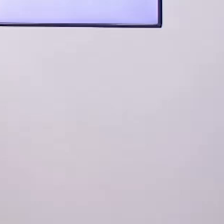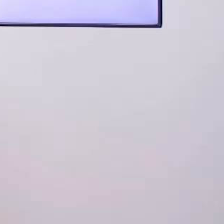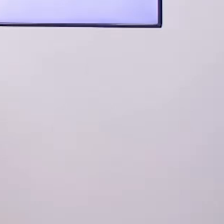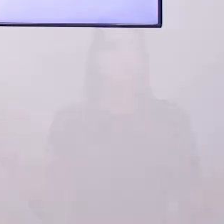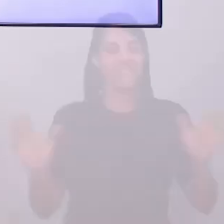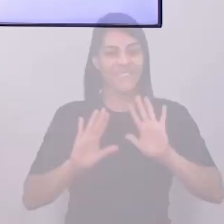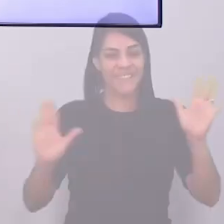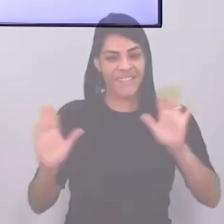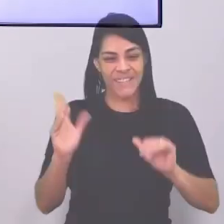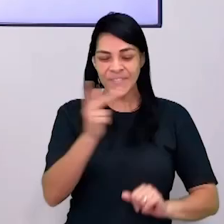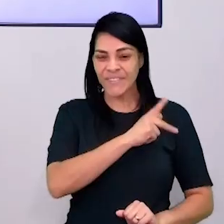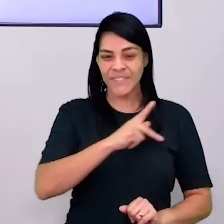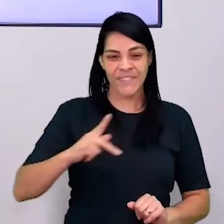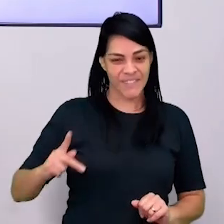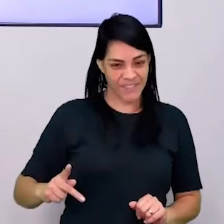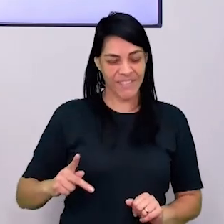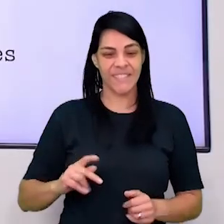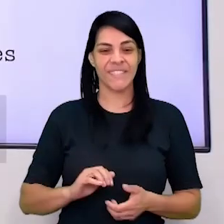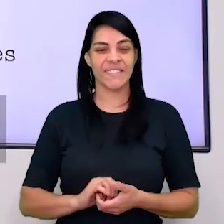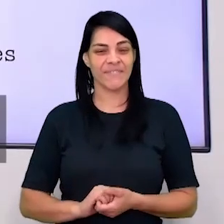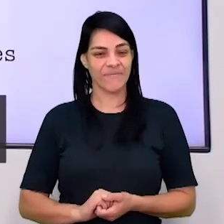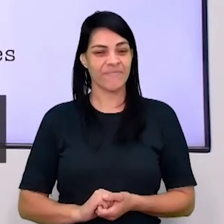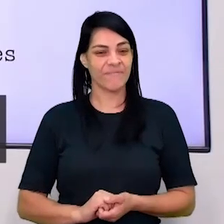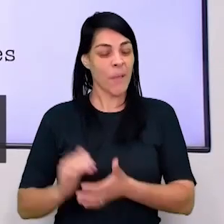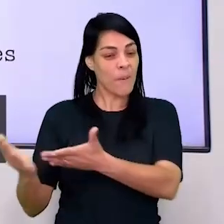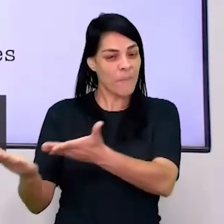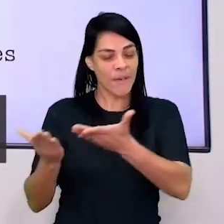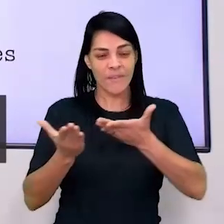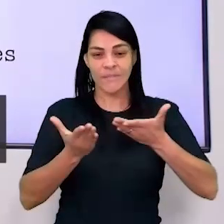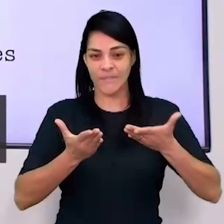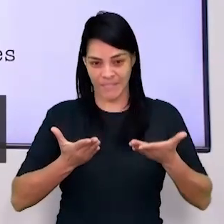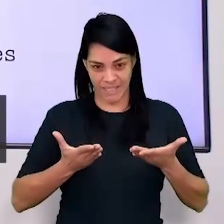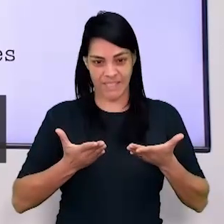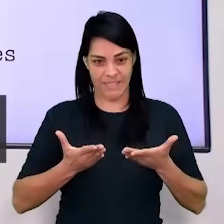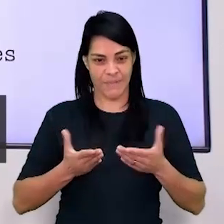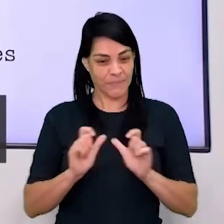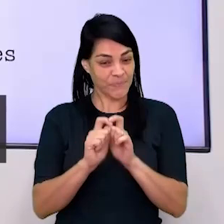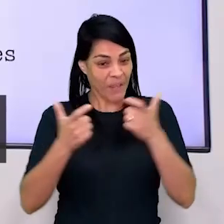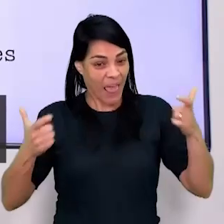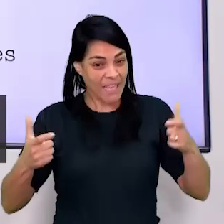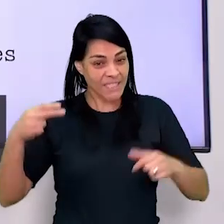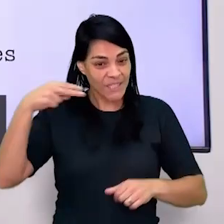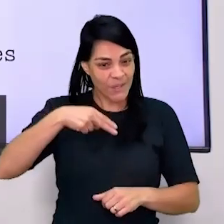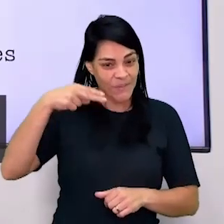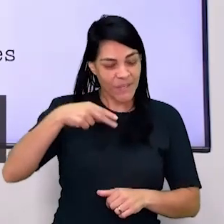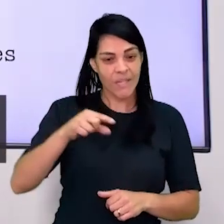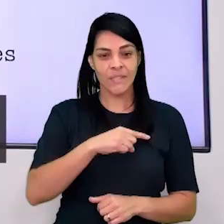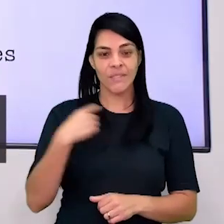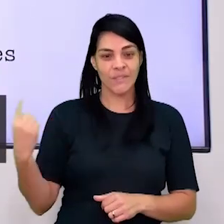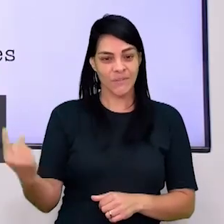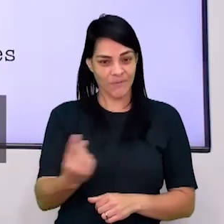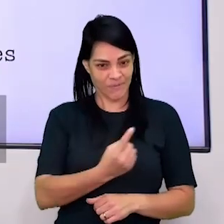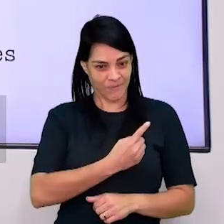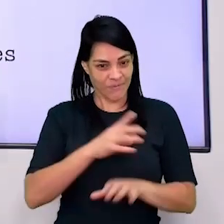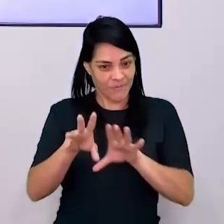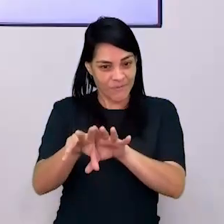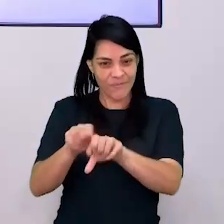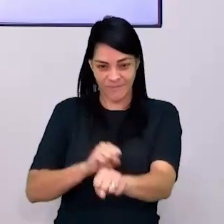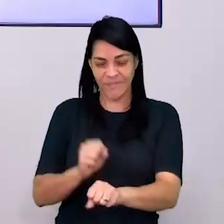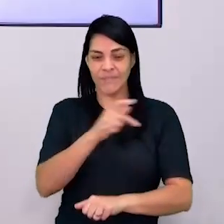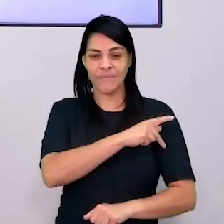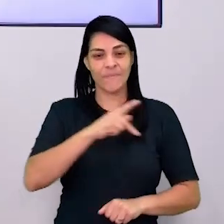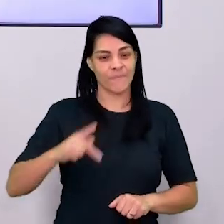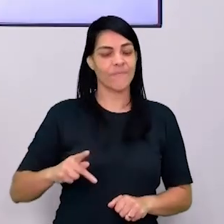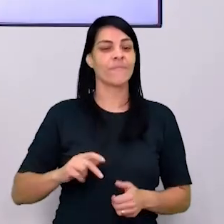Olá professoras Olá professores bem-vindo a uma grande novidade o nosso programa de formação de professores